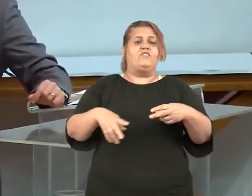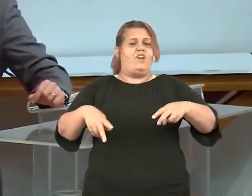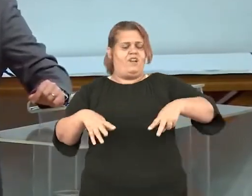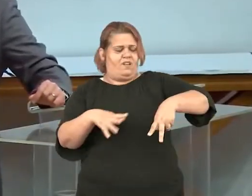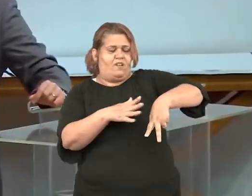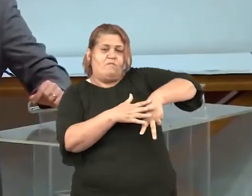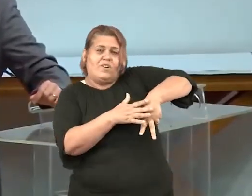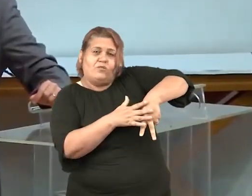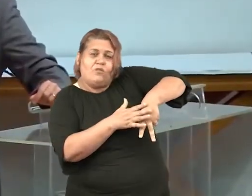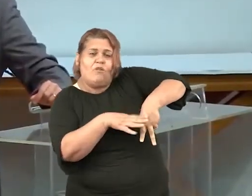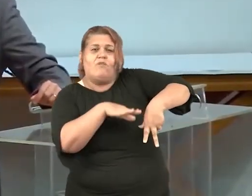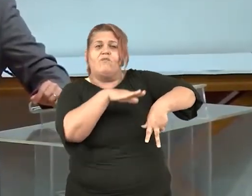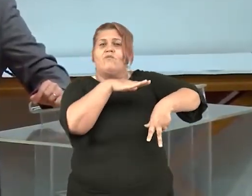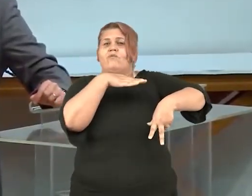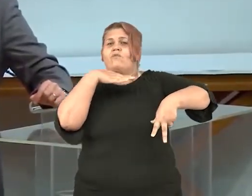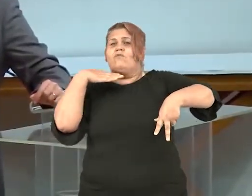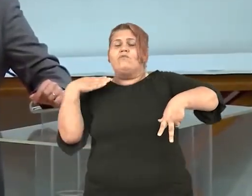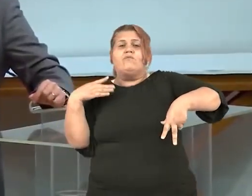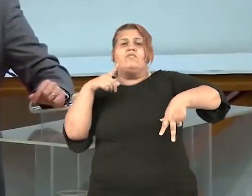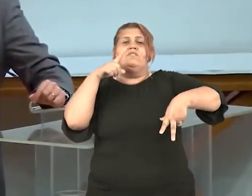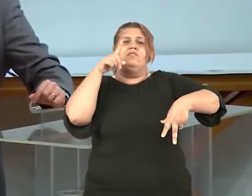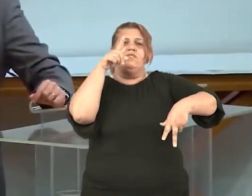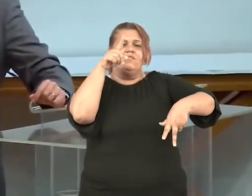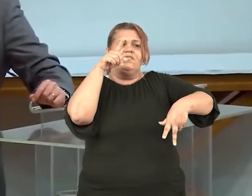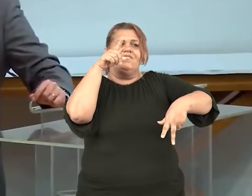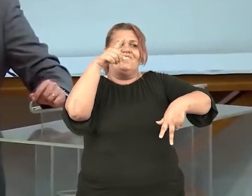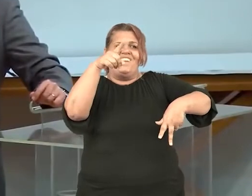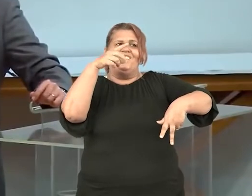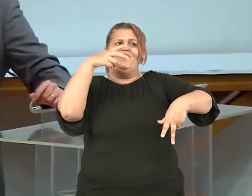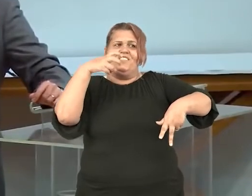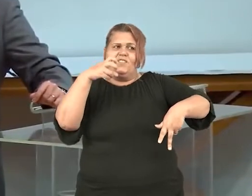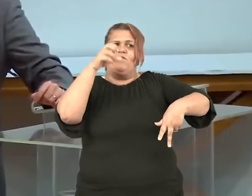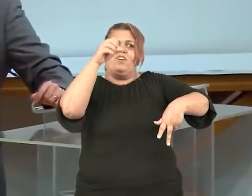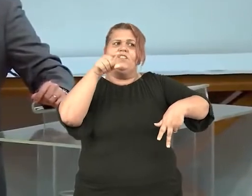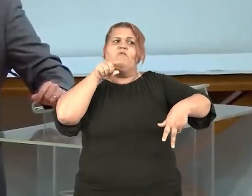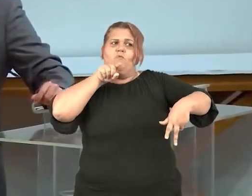mil pessoas em todo o mundo.